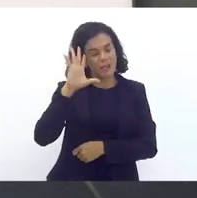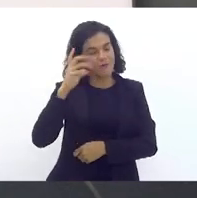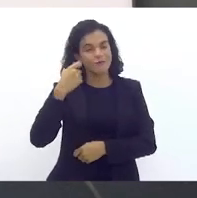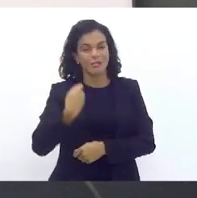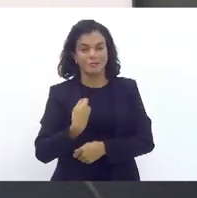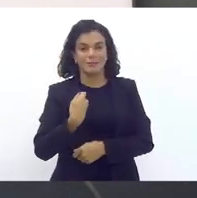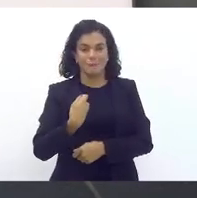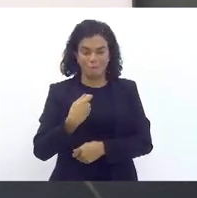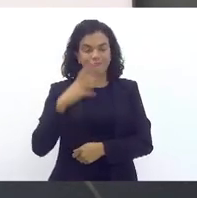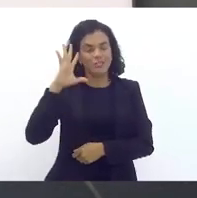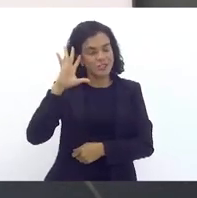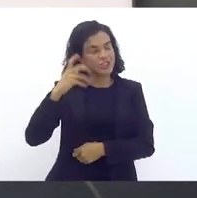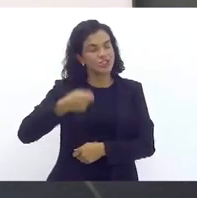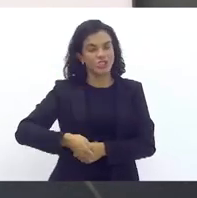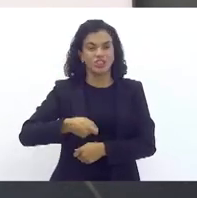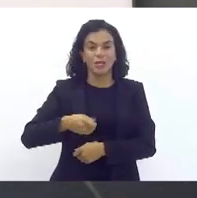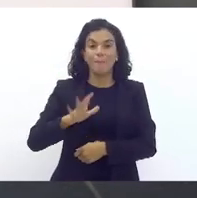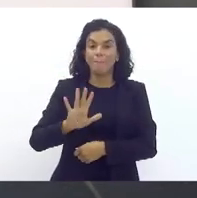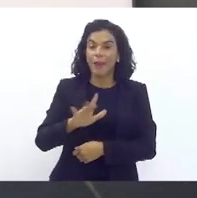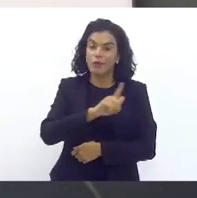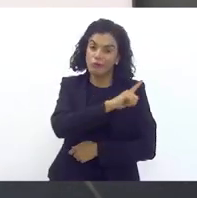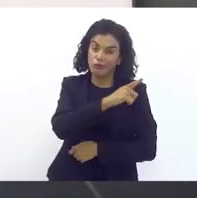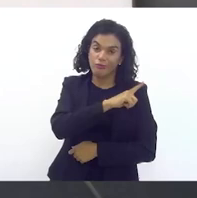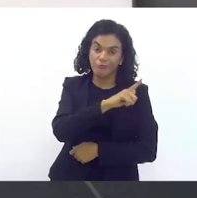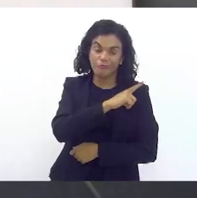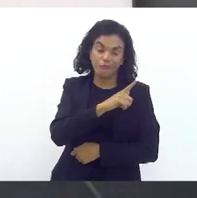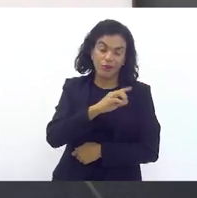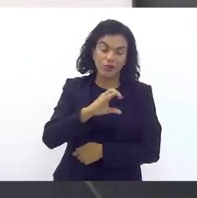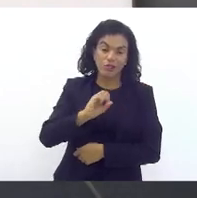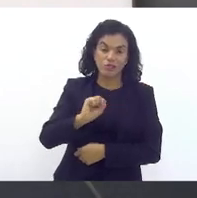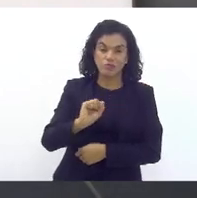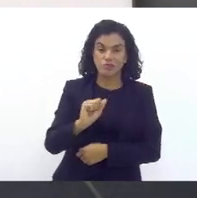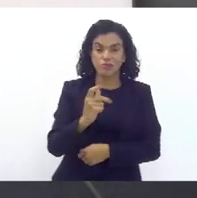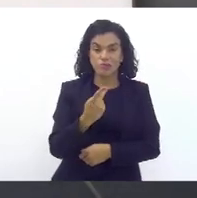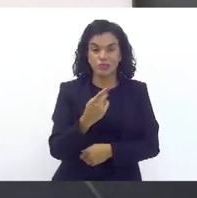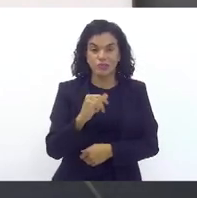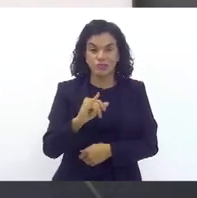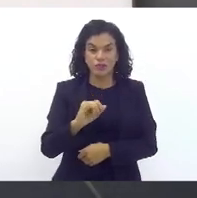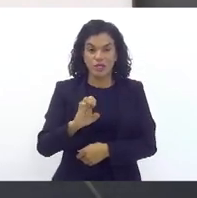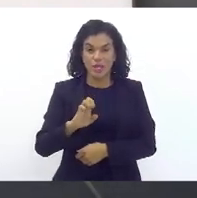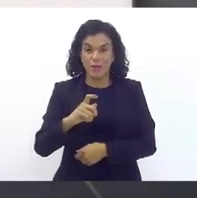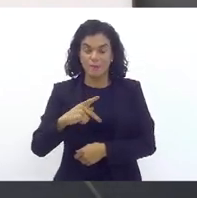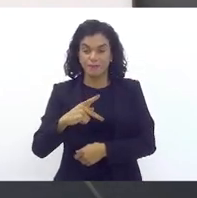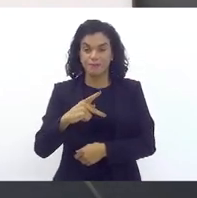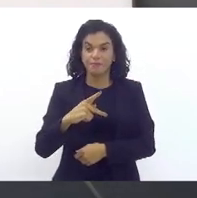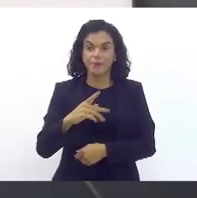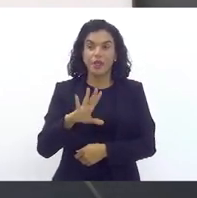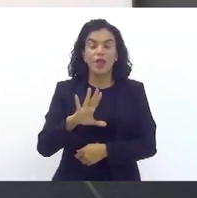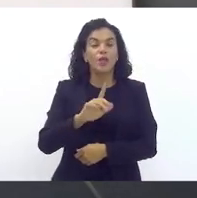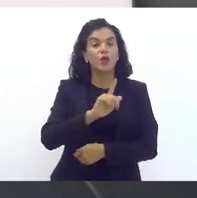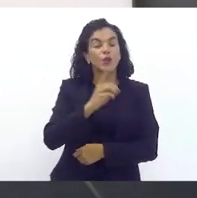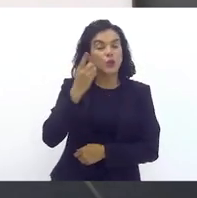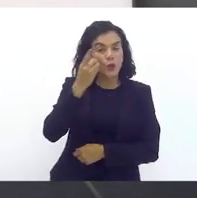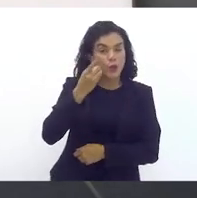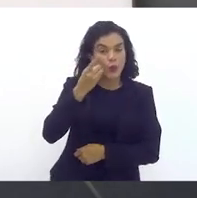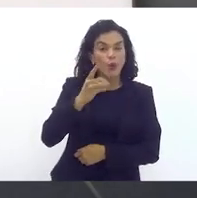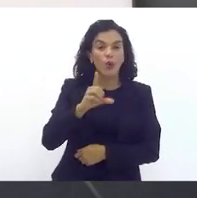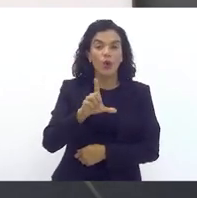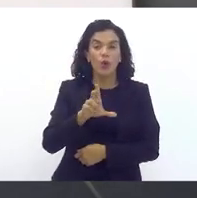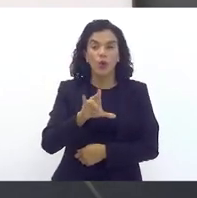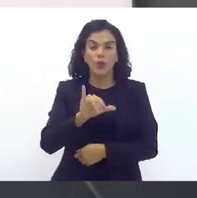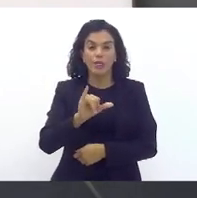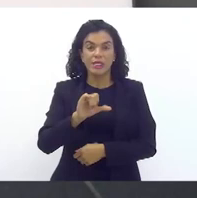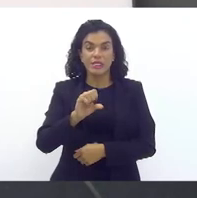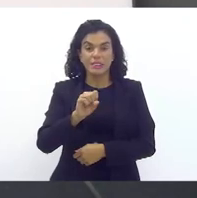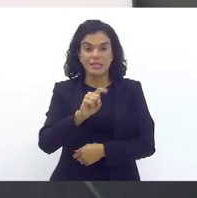tema. Mas a gestão do Dr. Schiep nos afastou do governador. E o Dr. Luizinho está sendo convidado hoje a